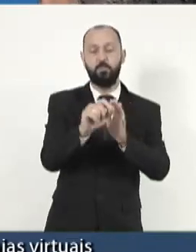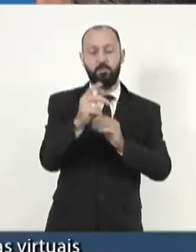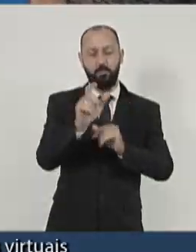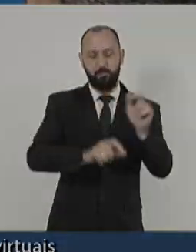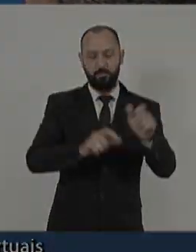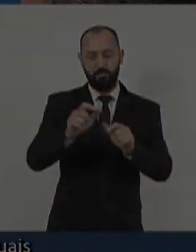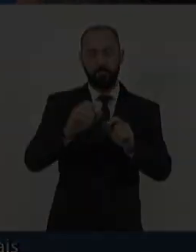fase, né, da negociação com o governo e etc. Mas nós discutimos, o deputado Ali está aqui, né, nós